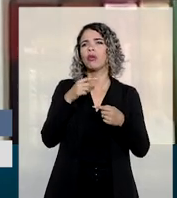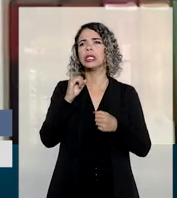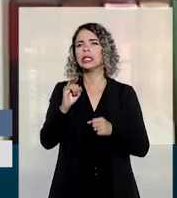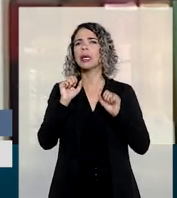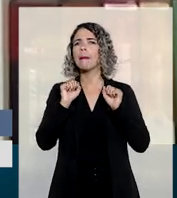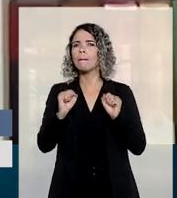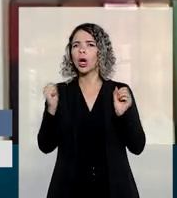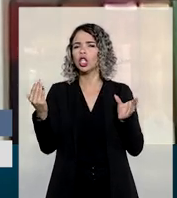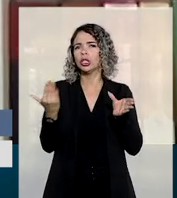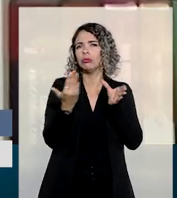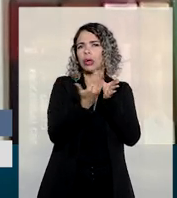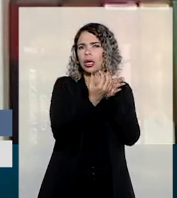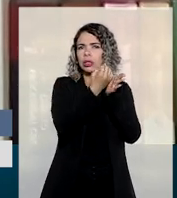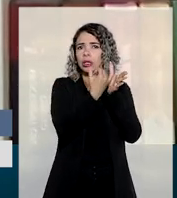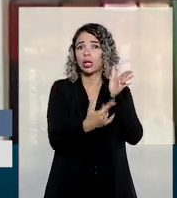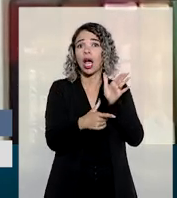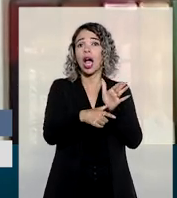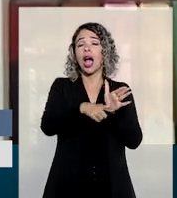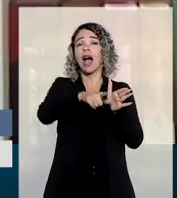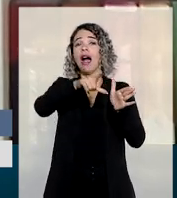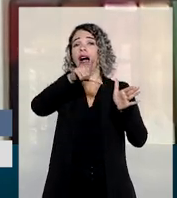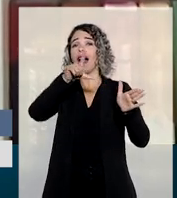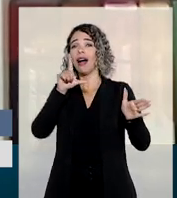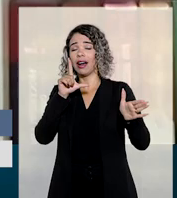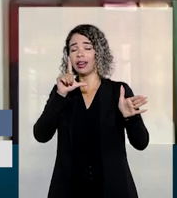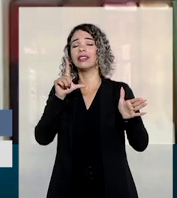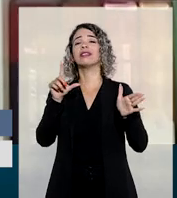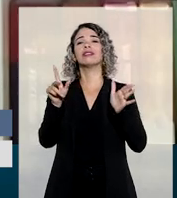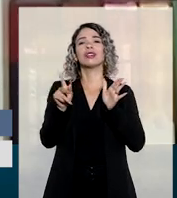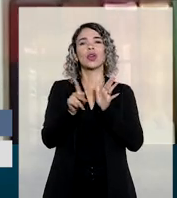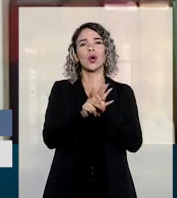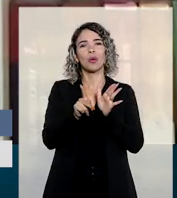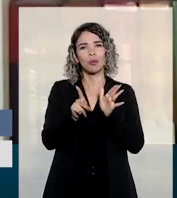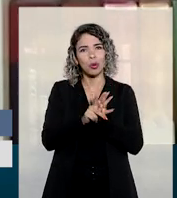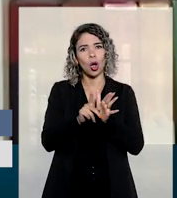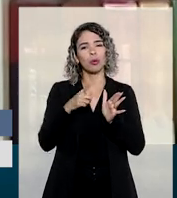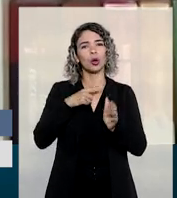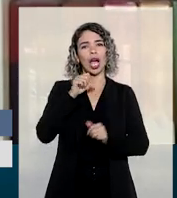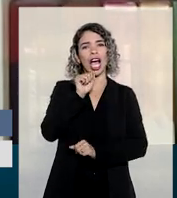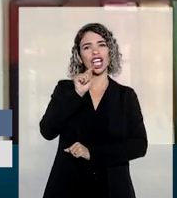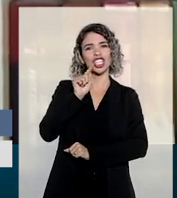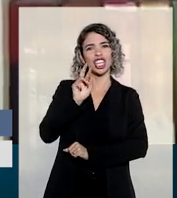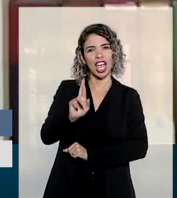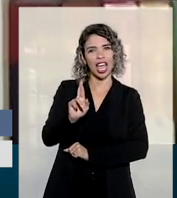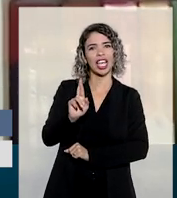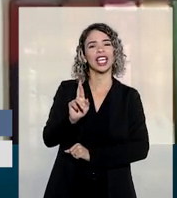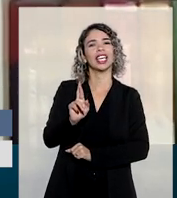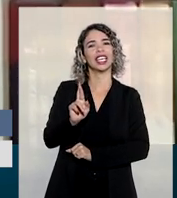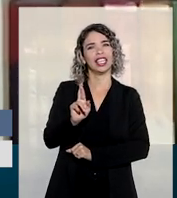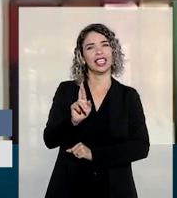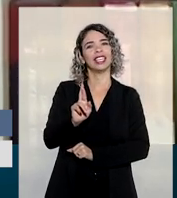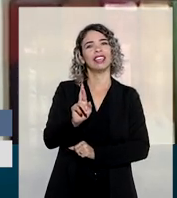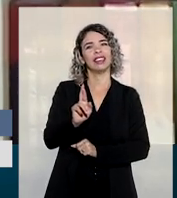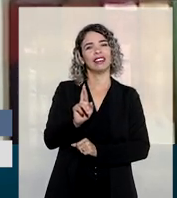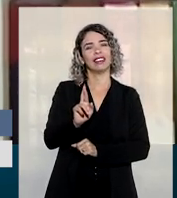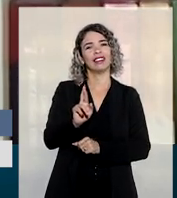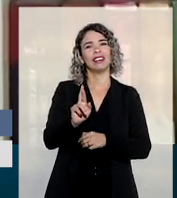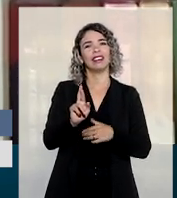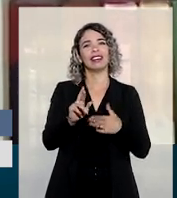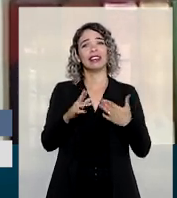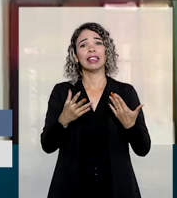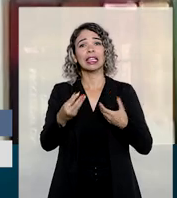possibilidade de oposição de embargos de declaração antes da interposição do agravo em